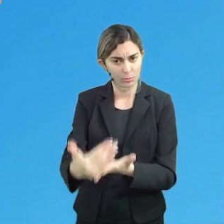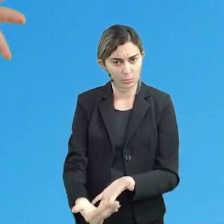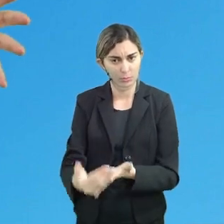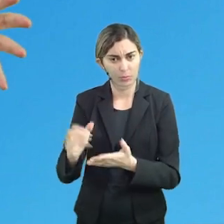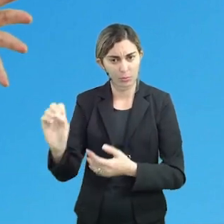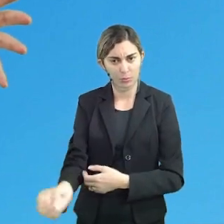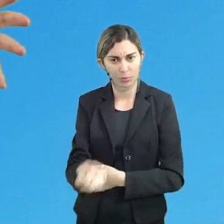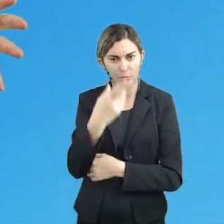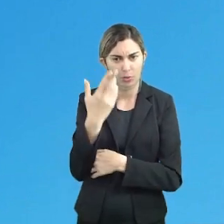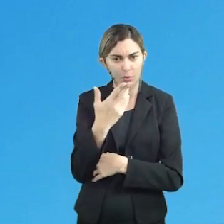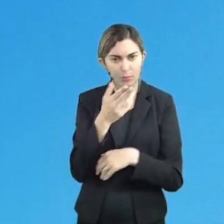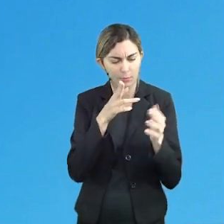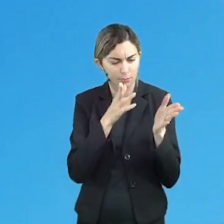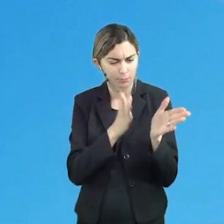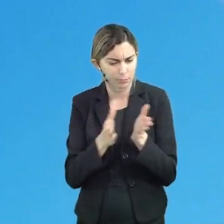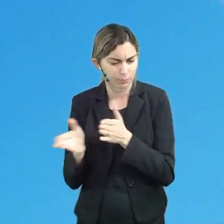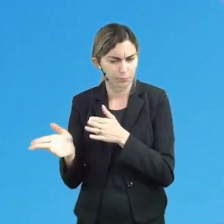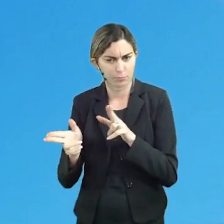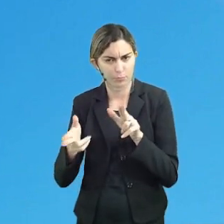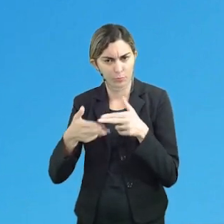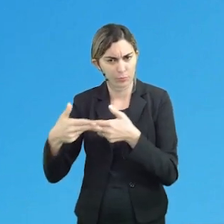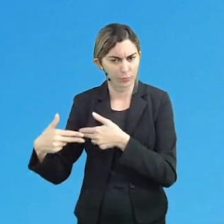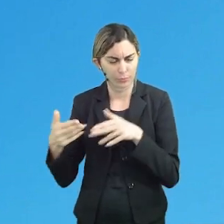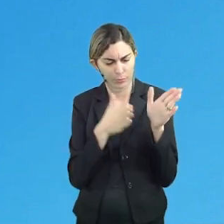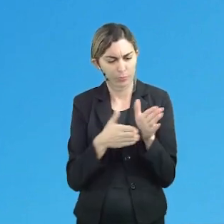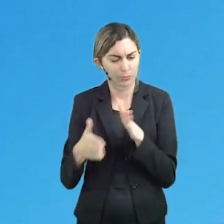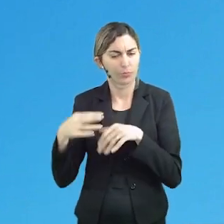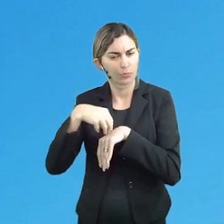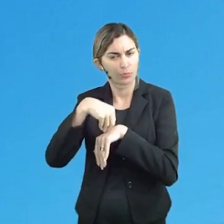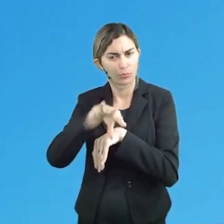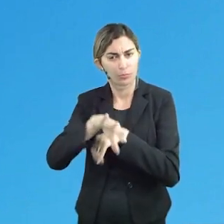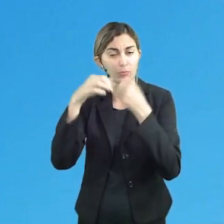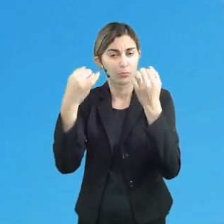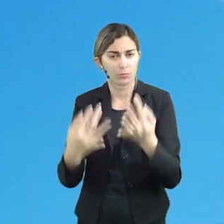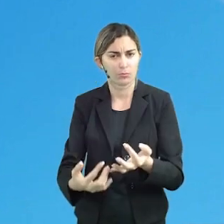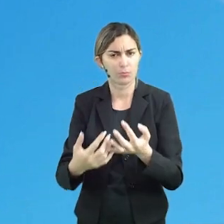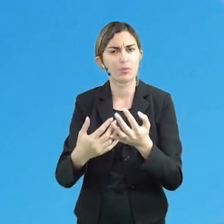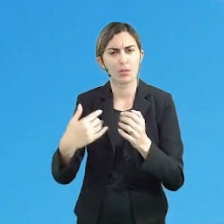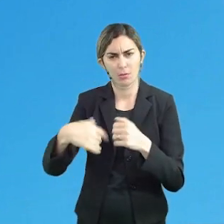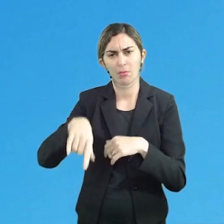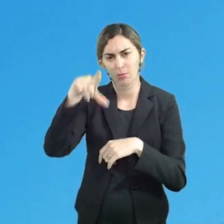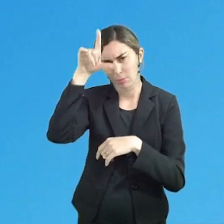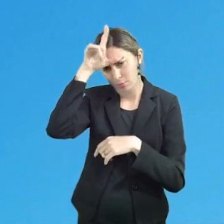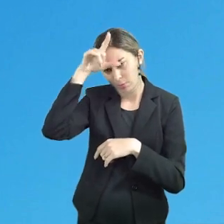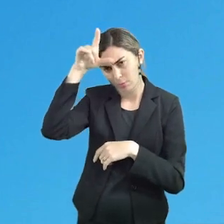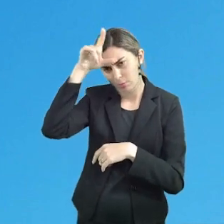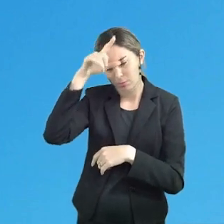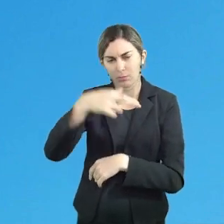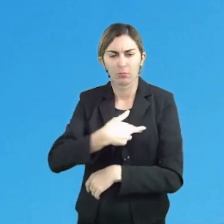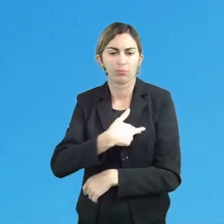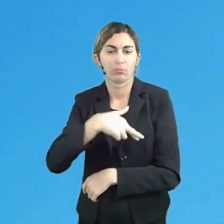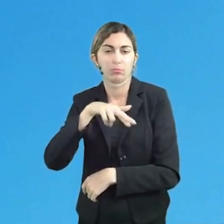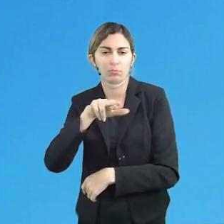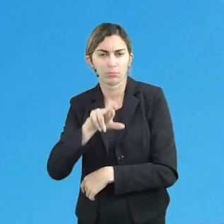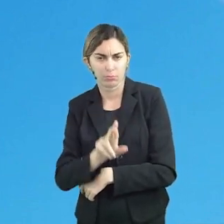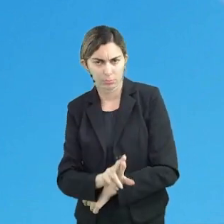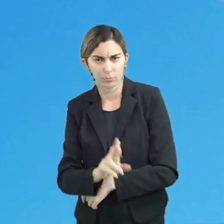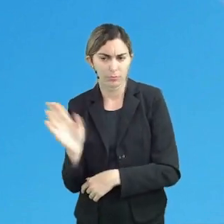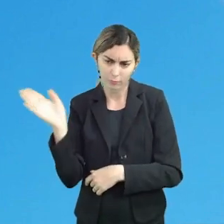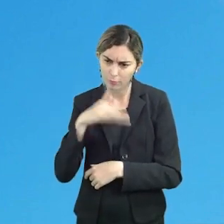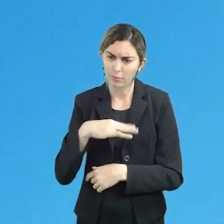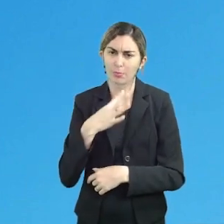com uma nova série. Esta série vai tratar de quê? De grandes lideranças religiosas.